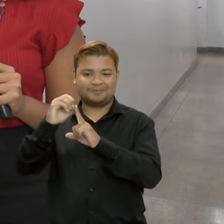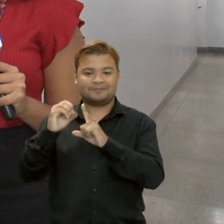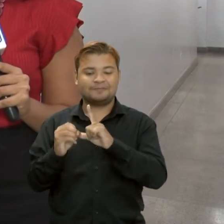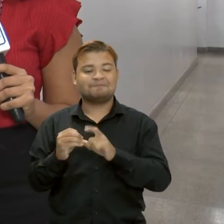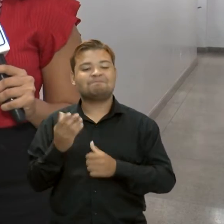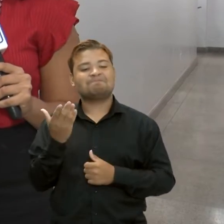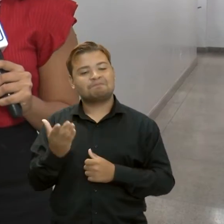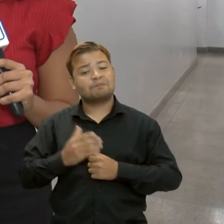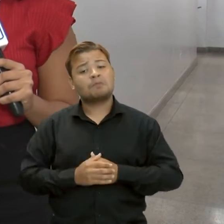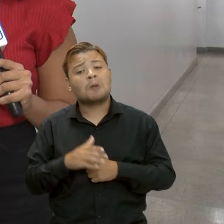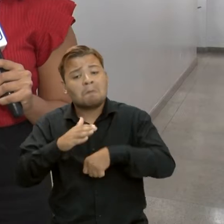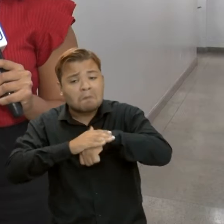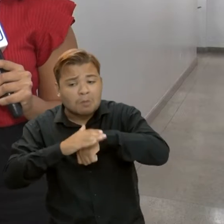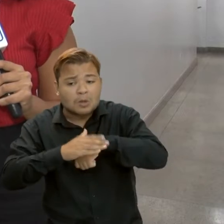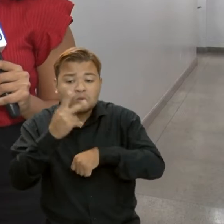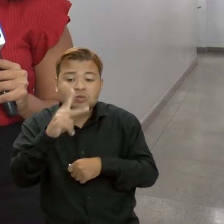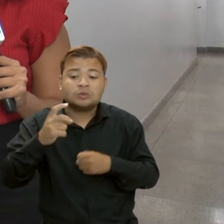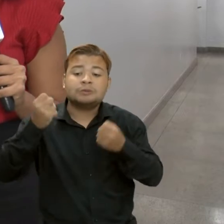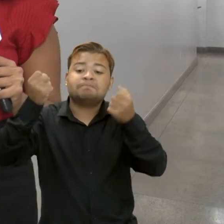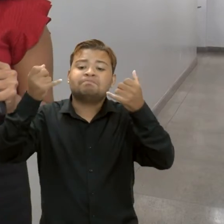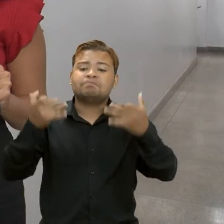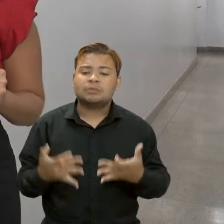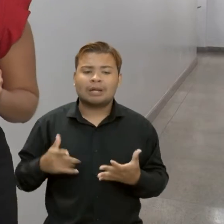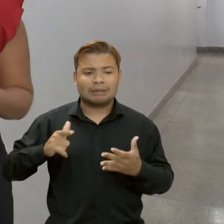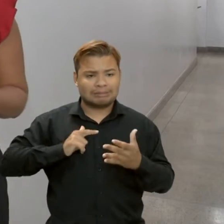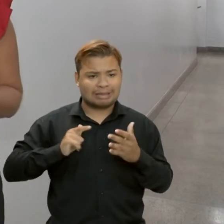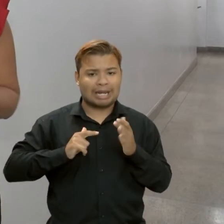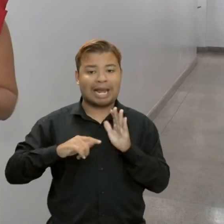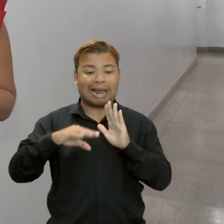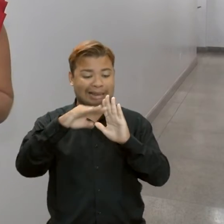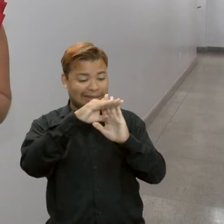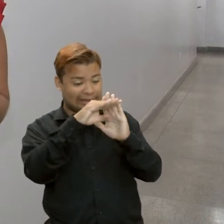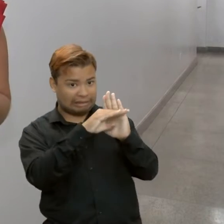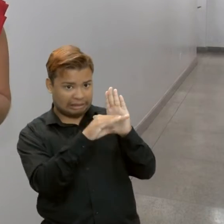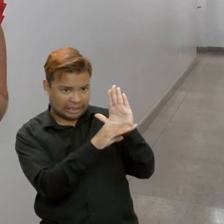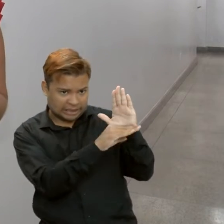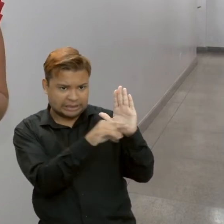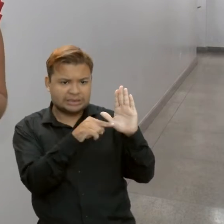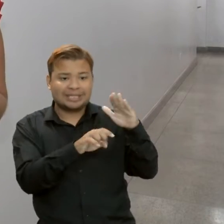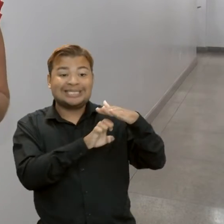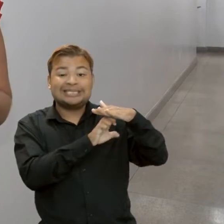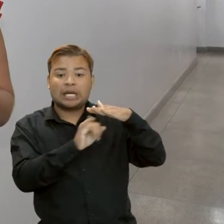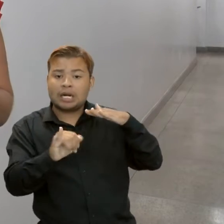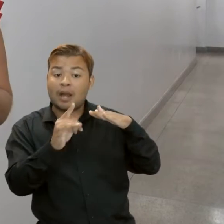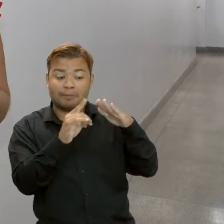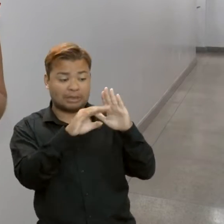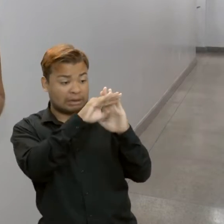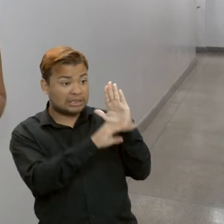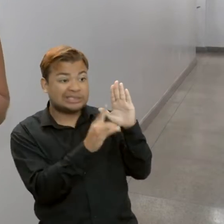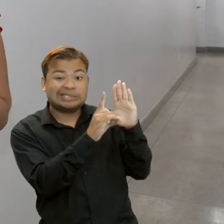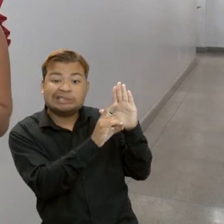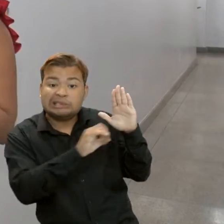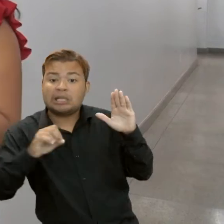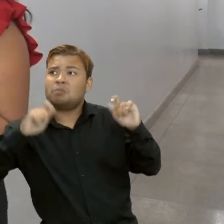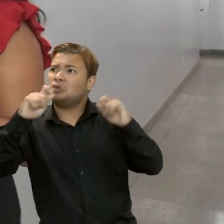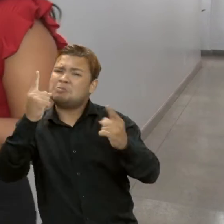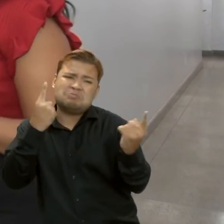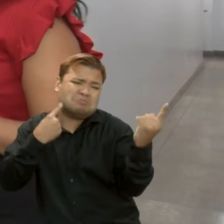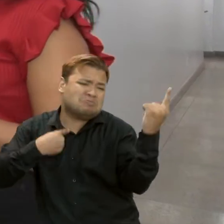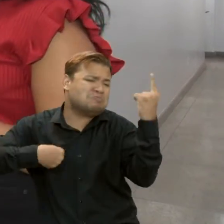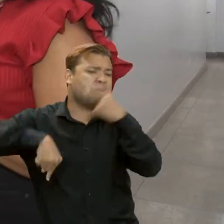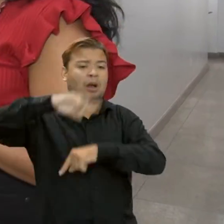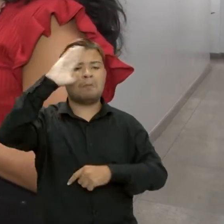UFG. Explica para a gente sobre essa lista das 100 startups mais promissoras do país. O que